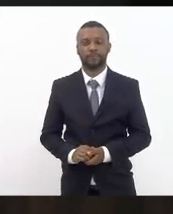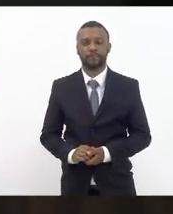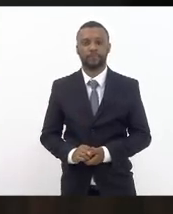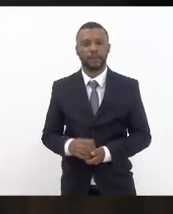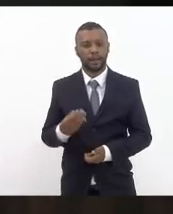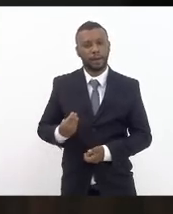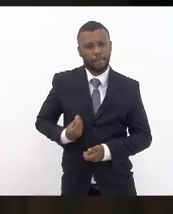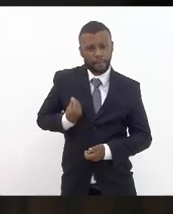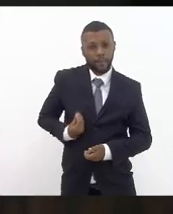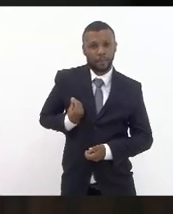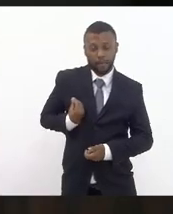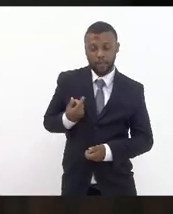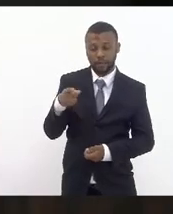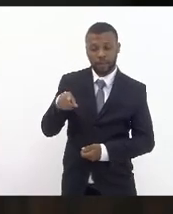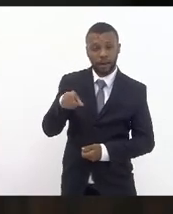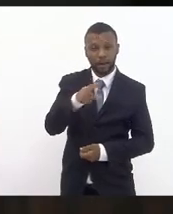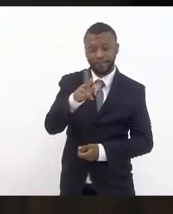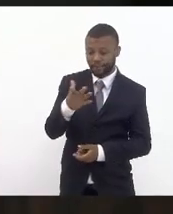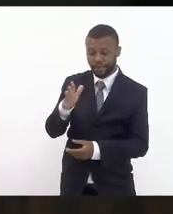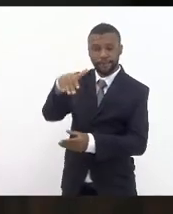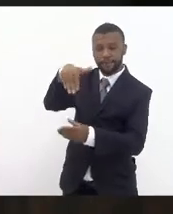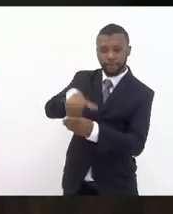Presente, vai votar.